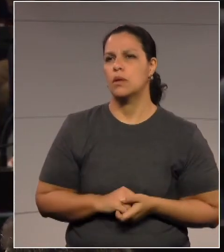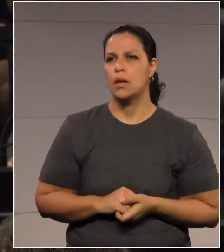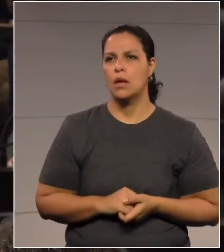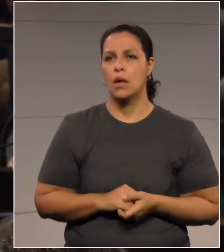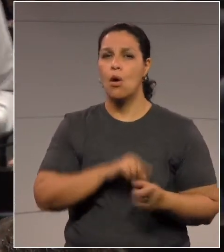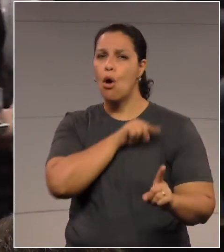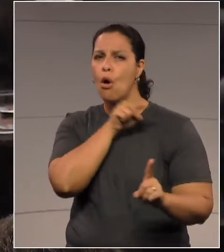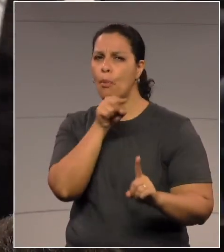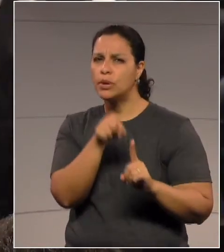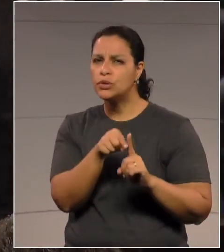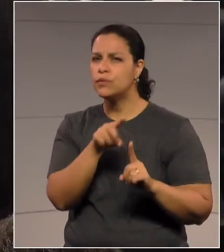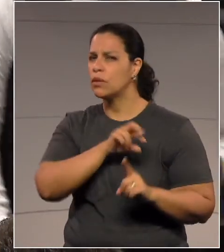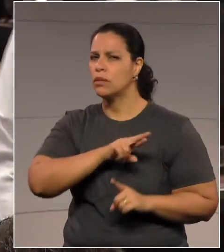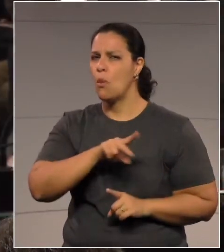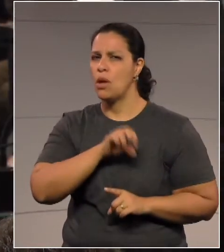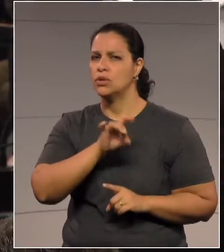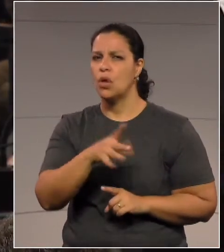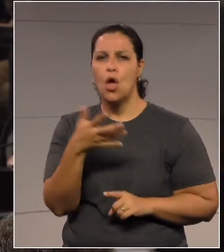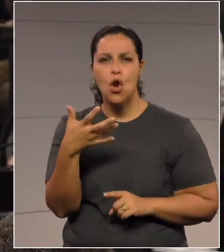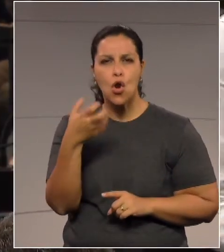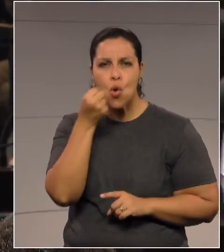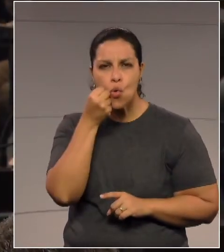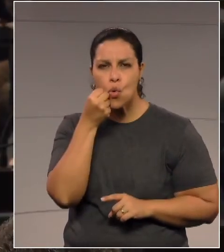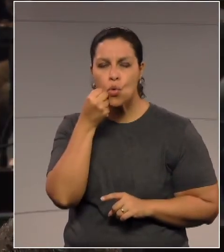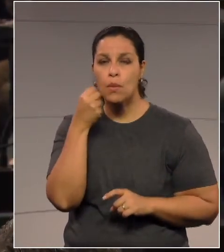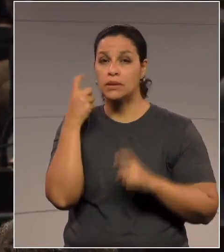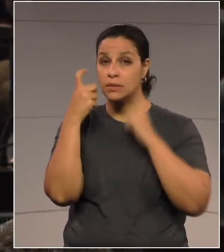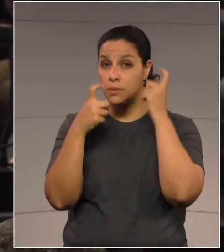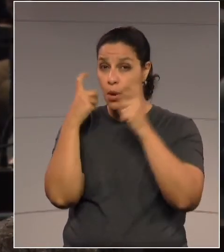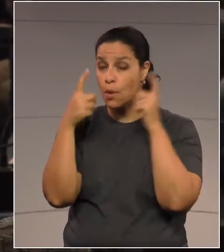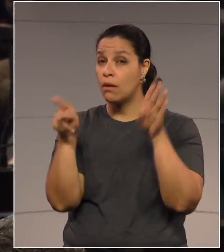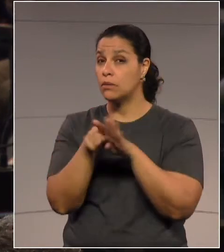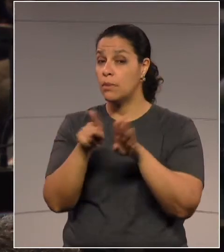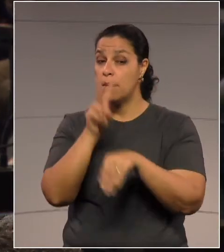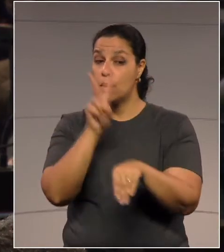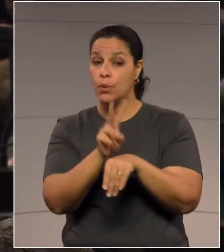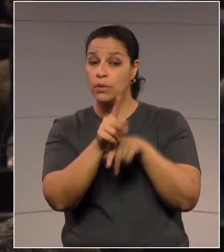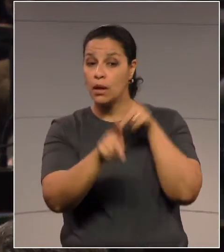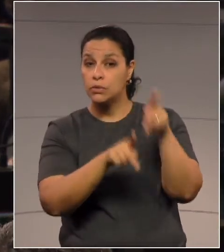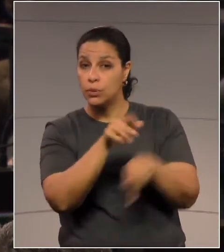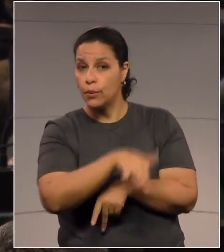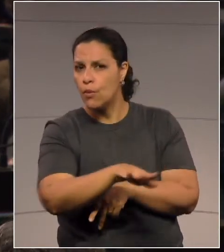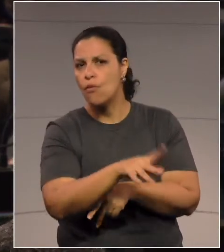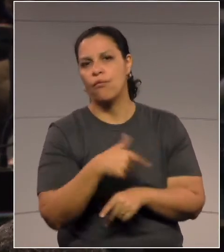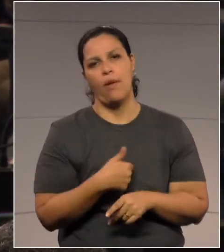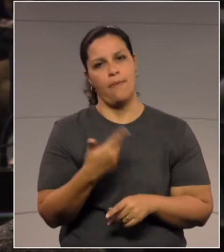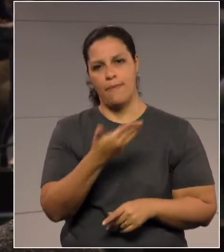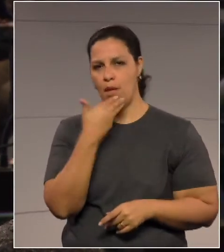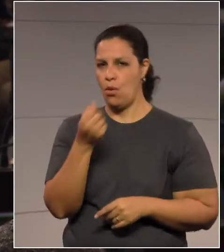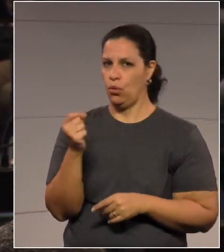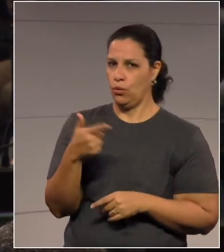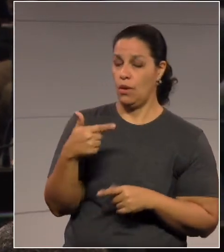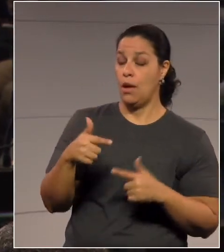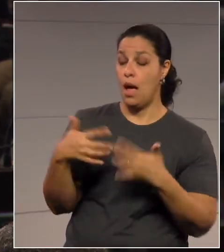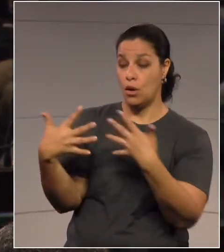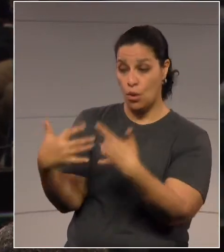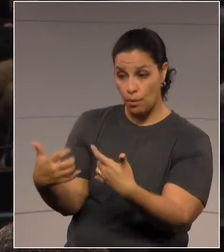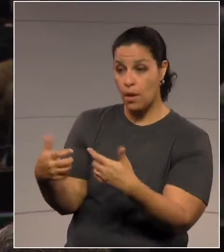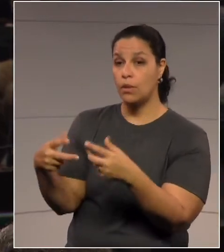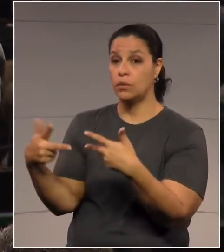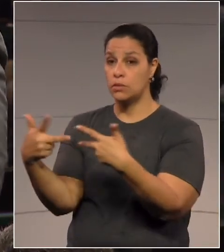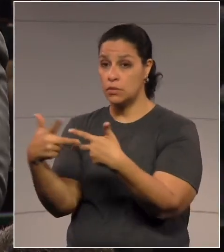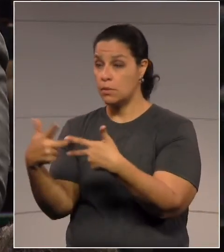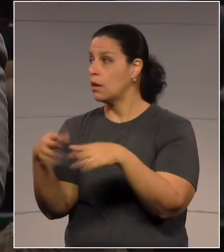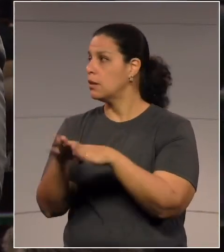do objetivo lucro e se preocupar apenas com o lucro social, é uma vantagem. A Copel e a Sanepar, ela não podem, de